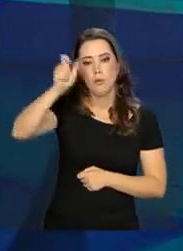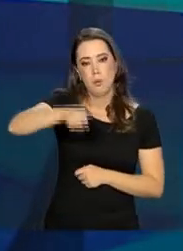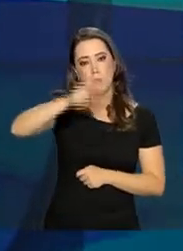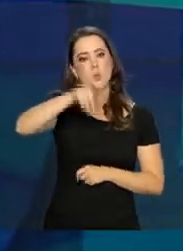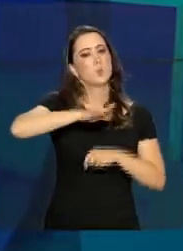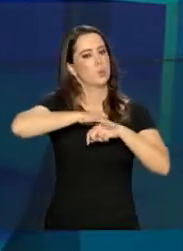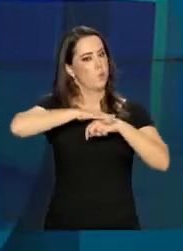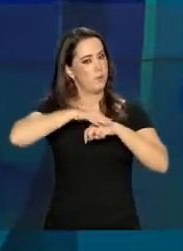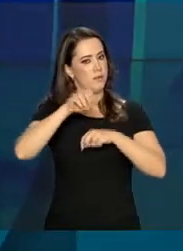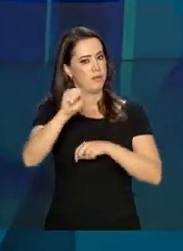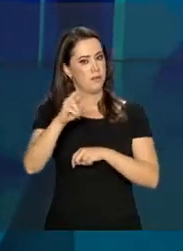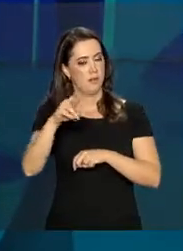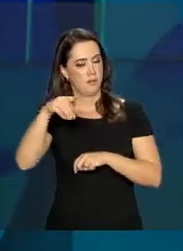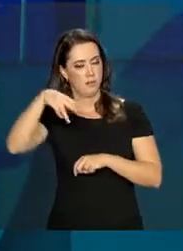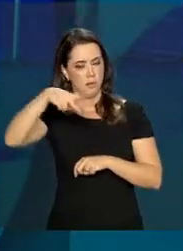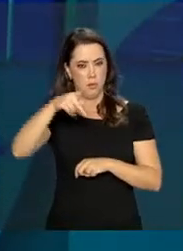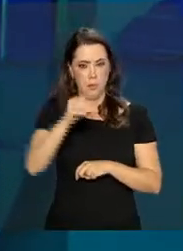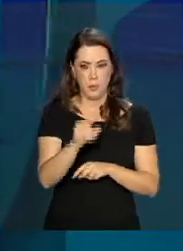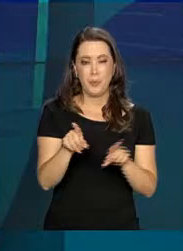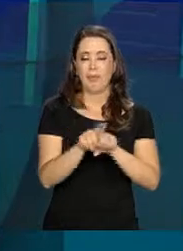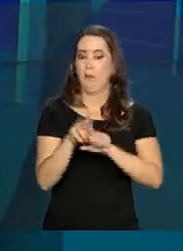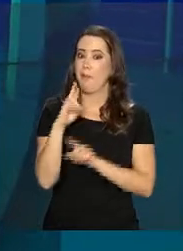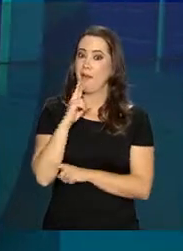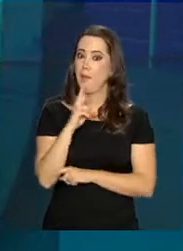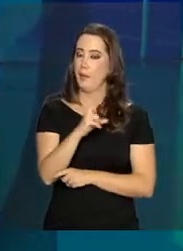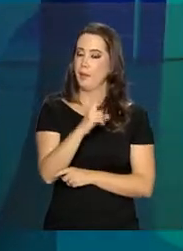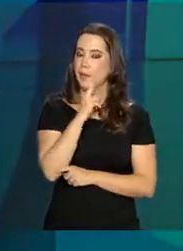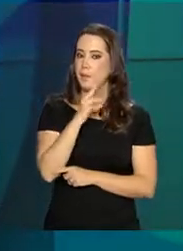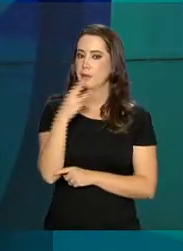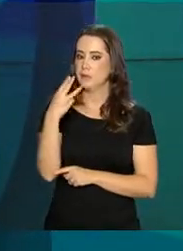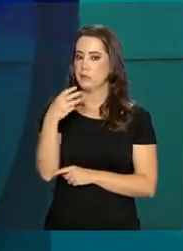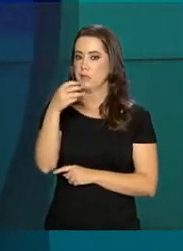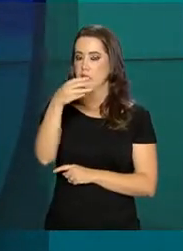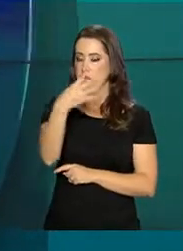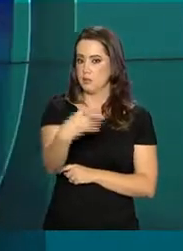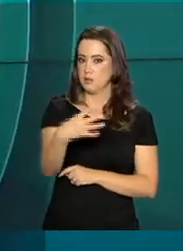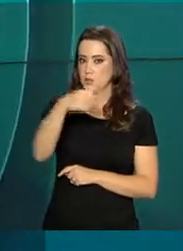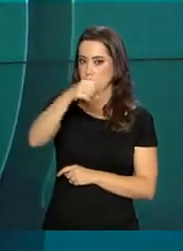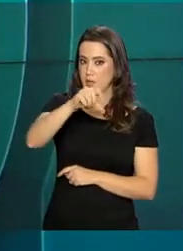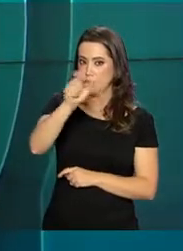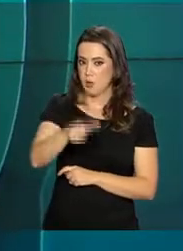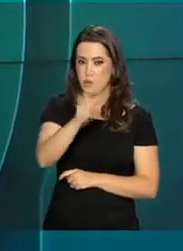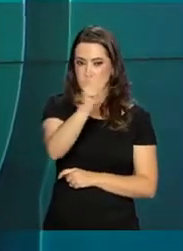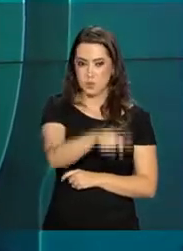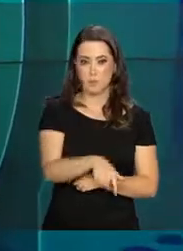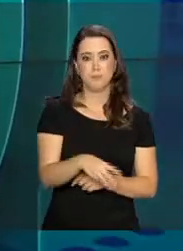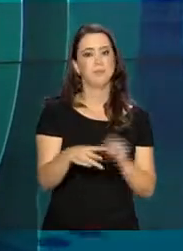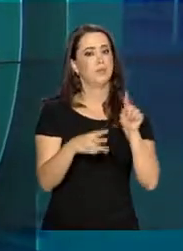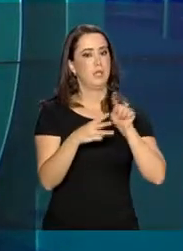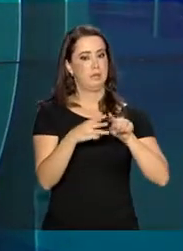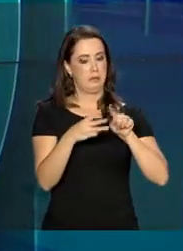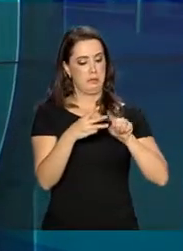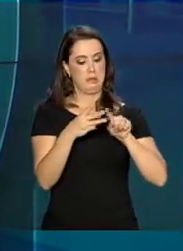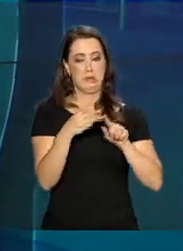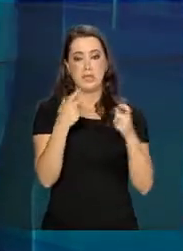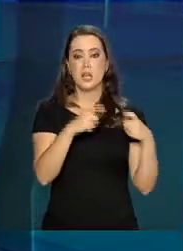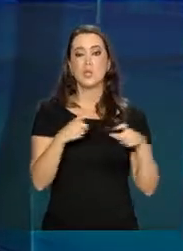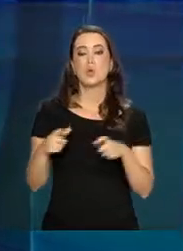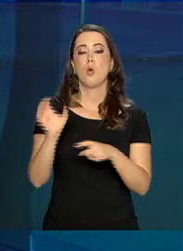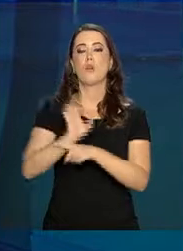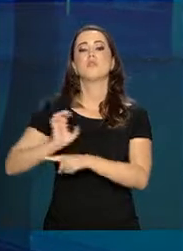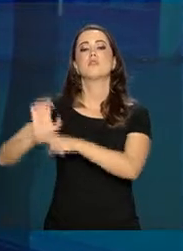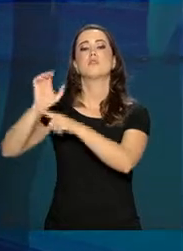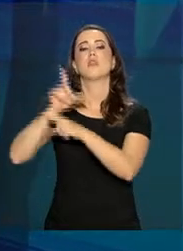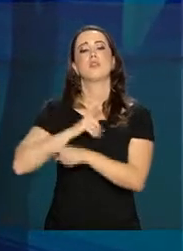casos confirmados, e em Roraima, com 349 casos. Três estados registraram mortes pela